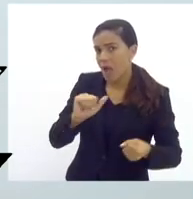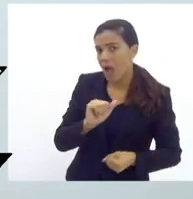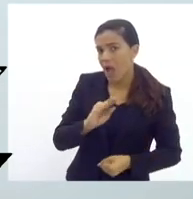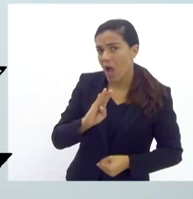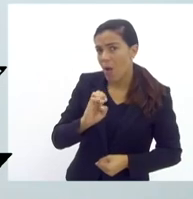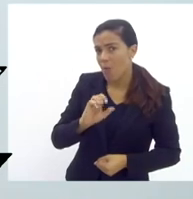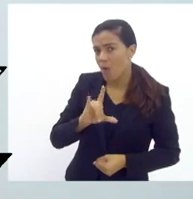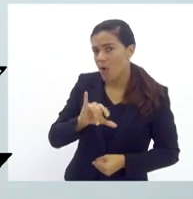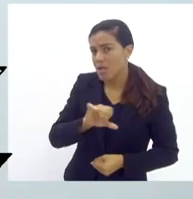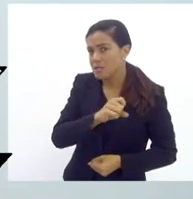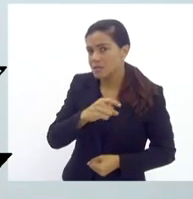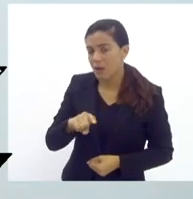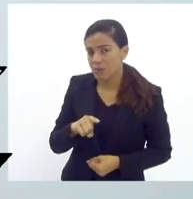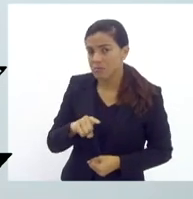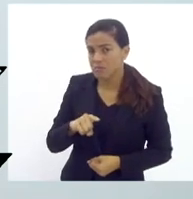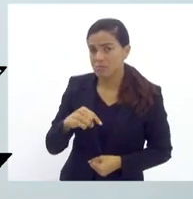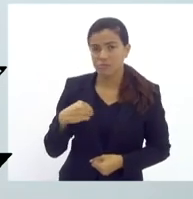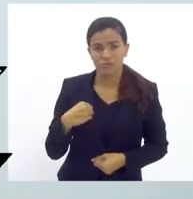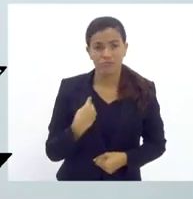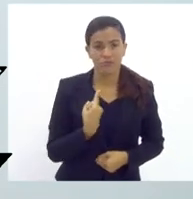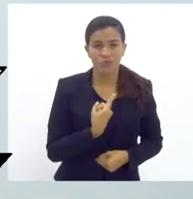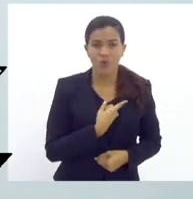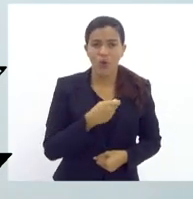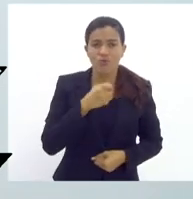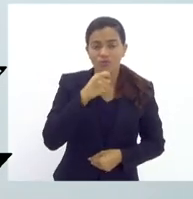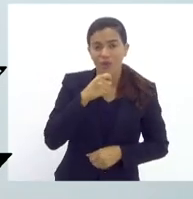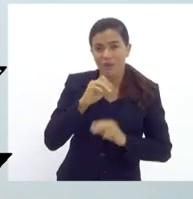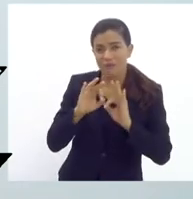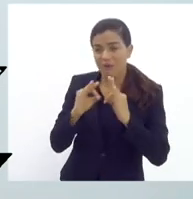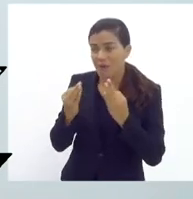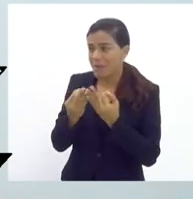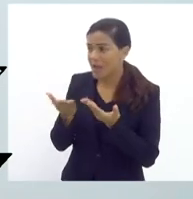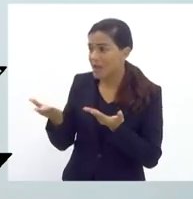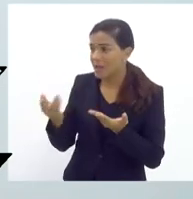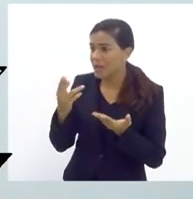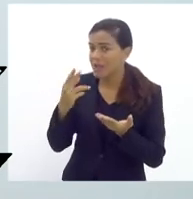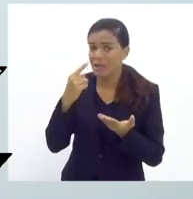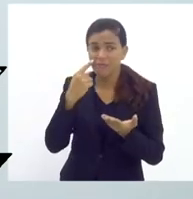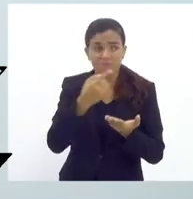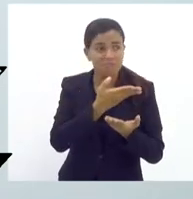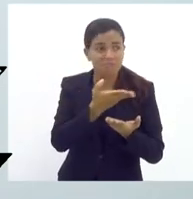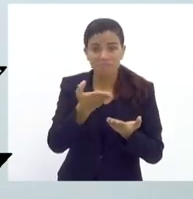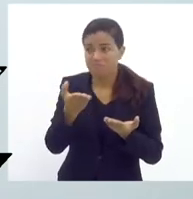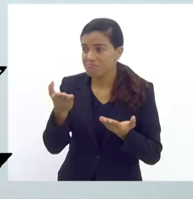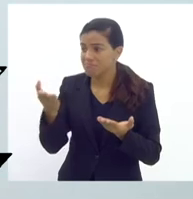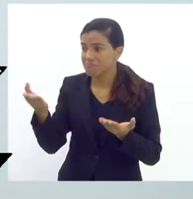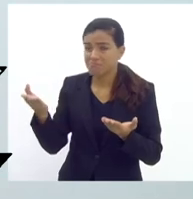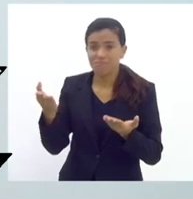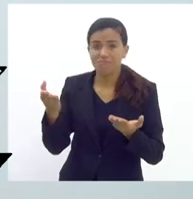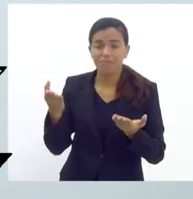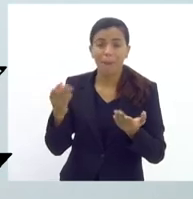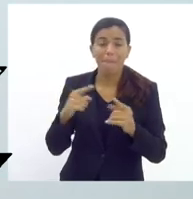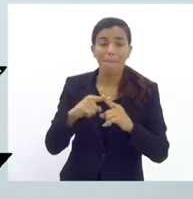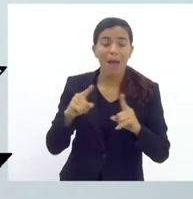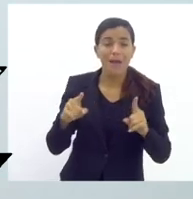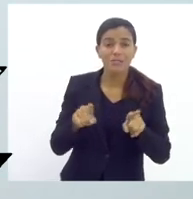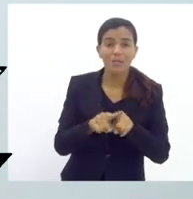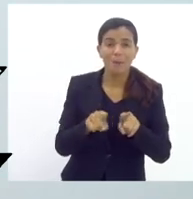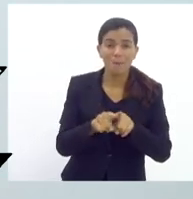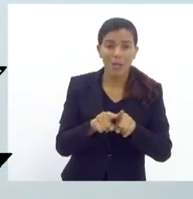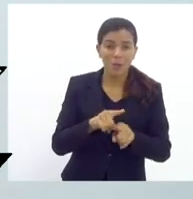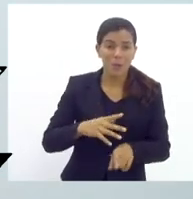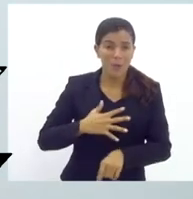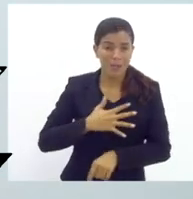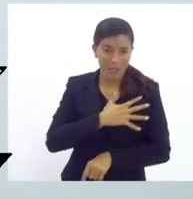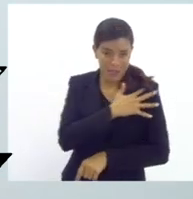não teríamos famílias aqui não só depois da Abolição mas depois de